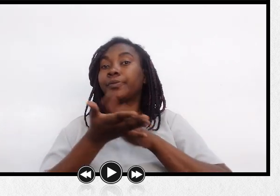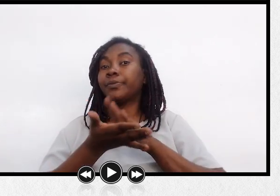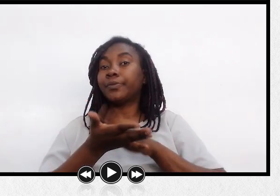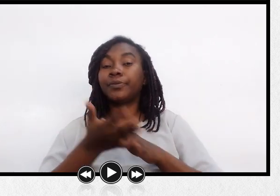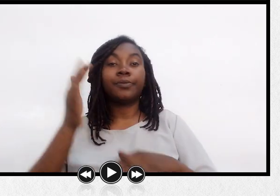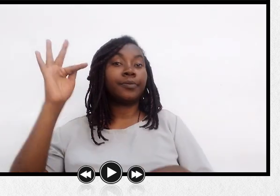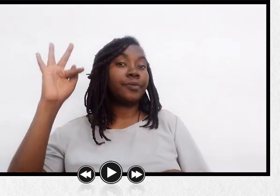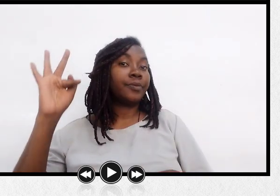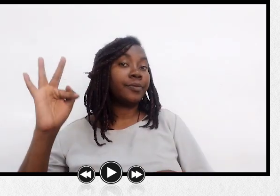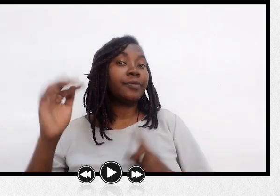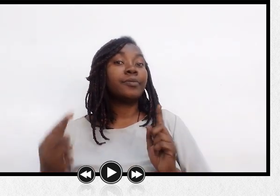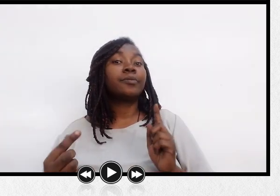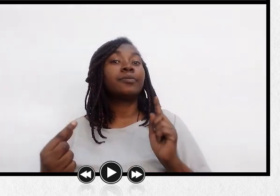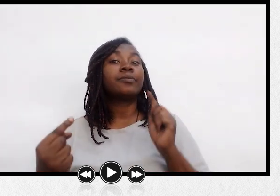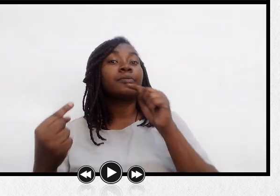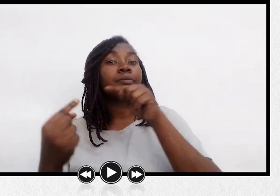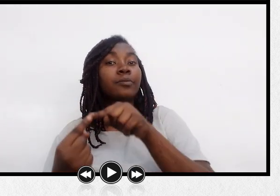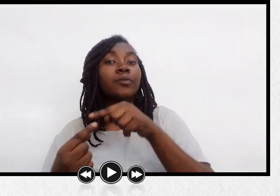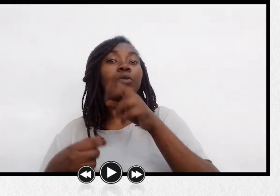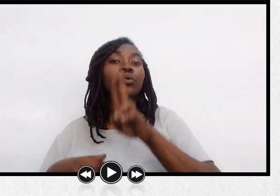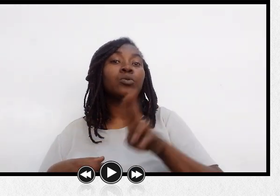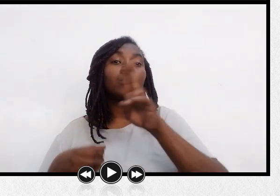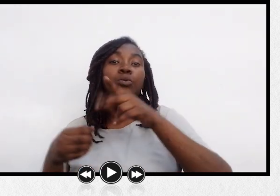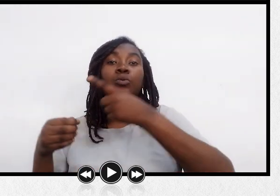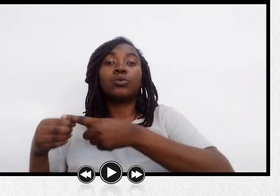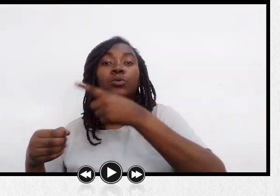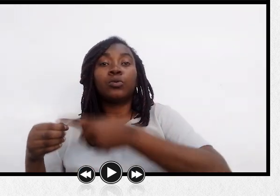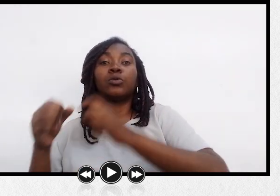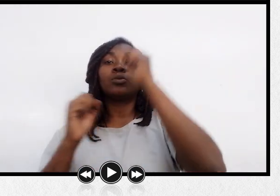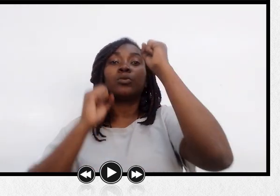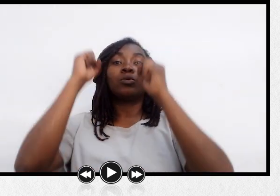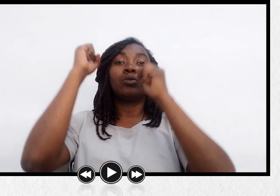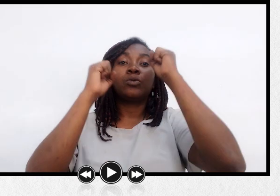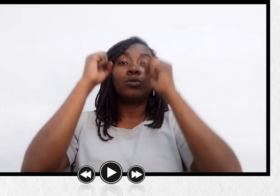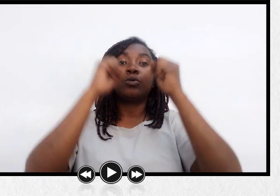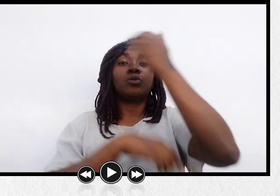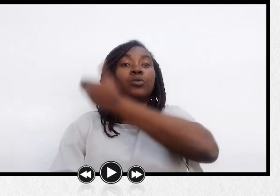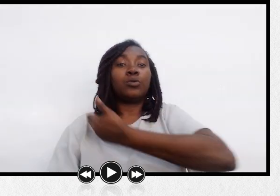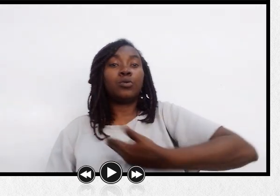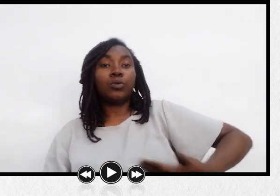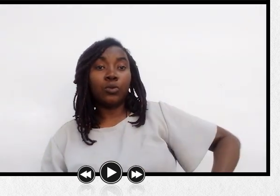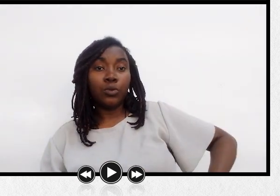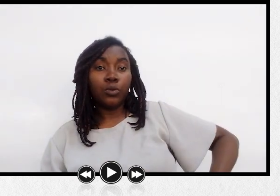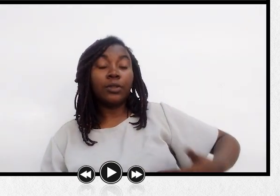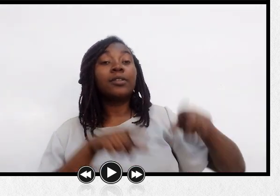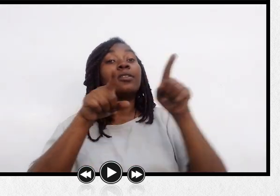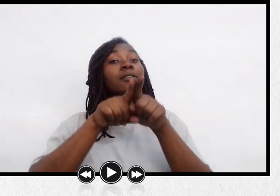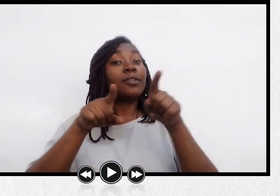federal, ela abrange os usos urbanos, industriais, públicos